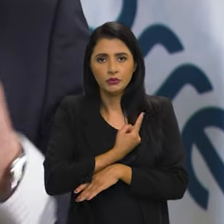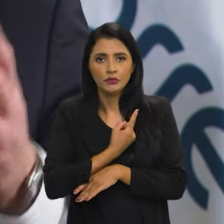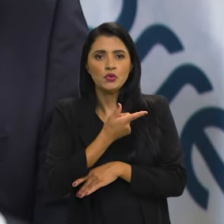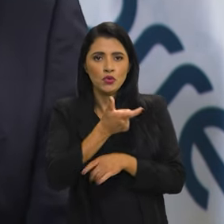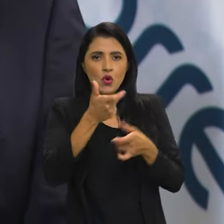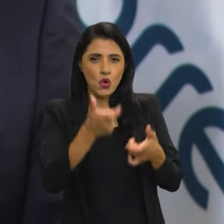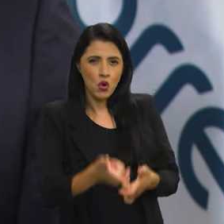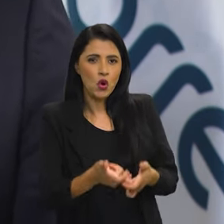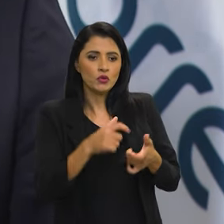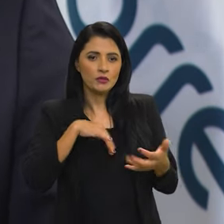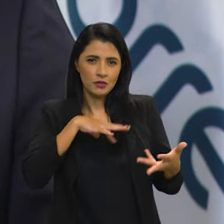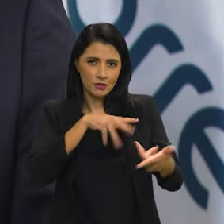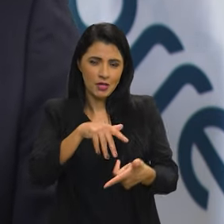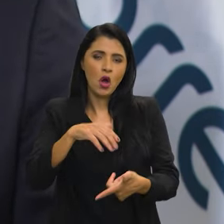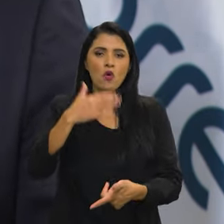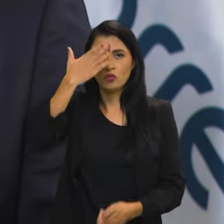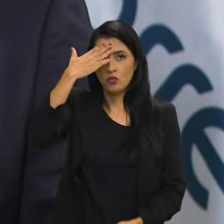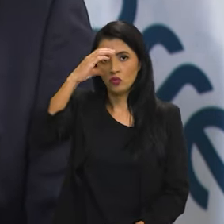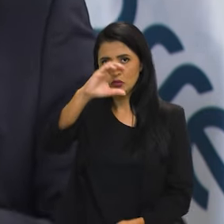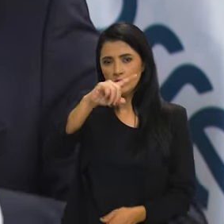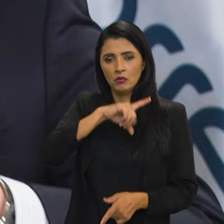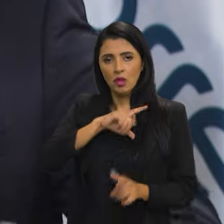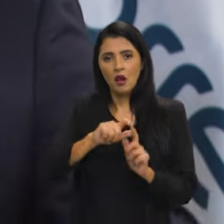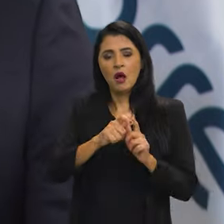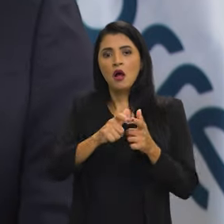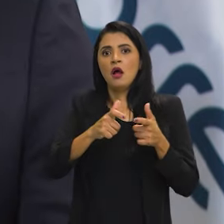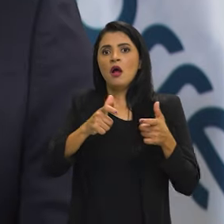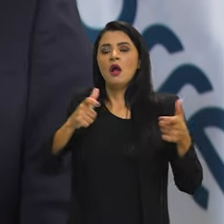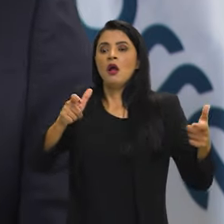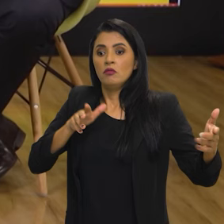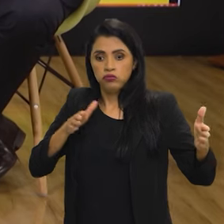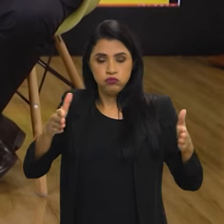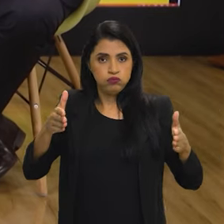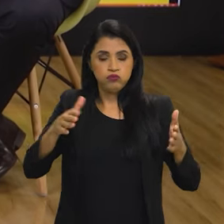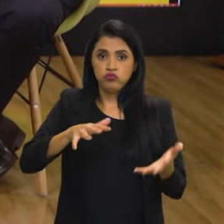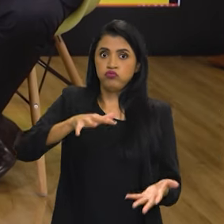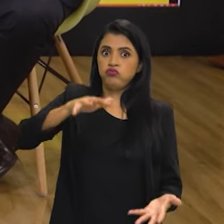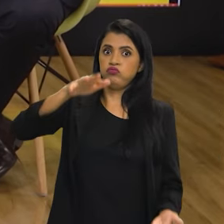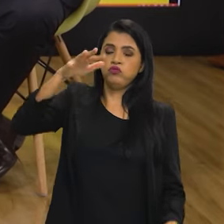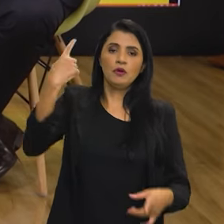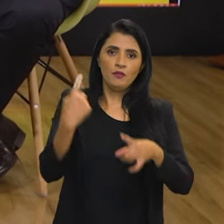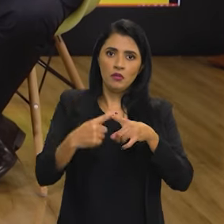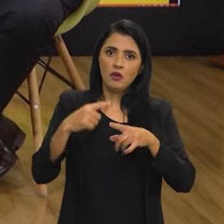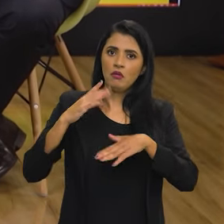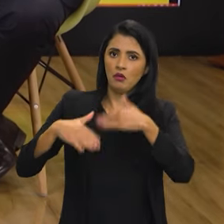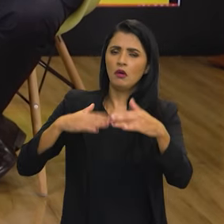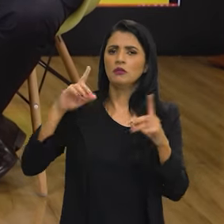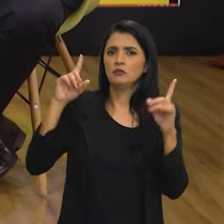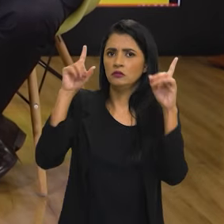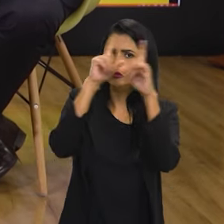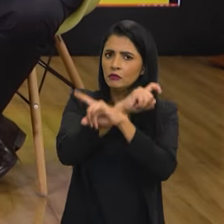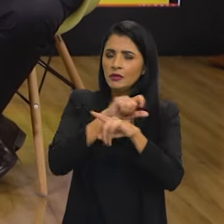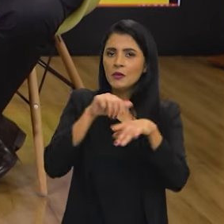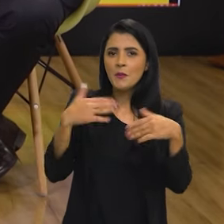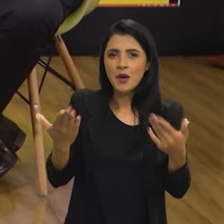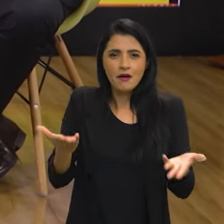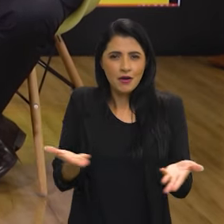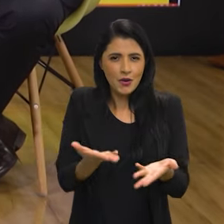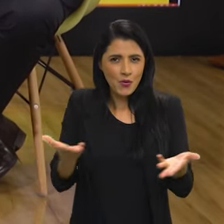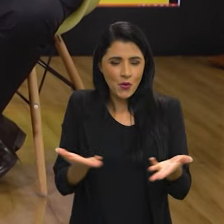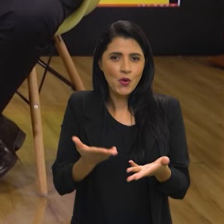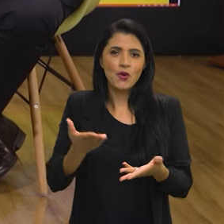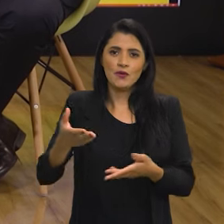no nosso centro grande internacional, que é Curitiba, gera um acúmulo muito grande de mercadorias. Mas por quê? Porque é um processo difícil mesmo.